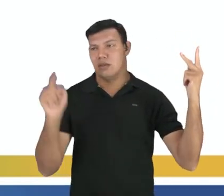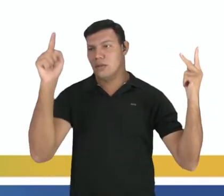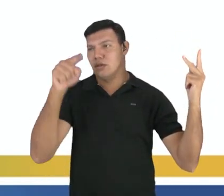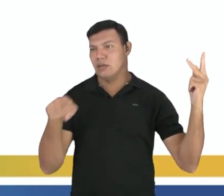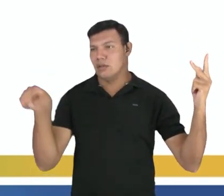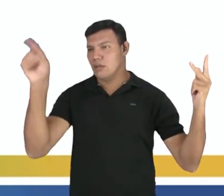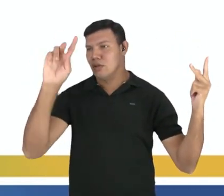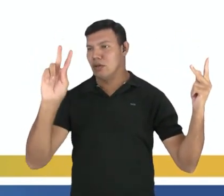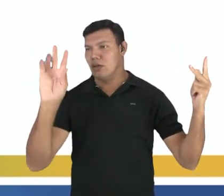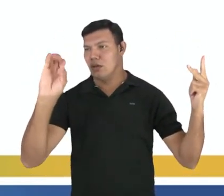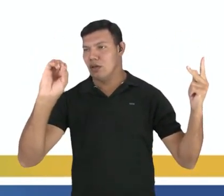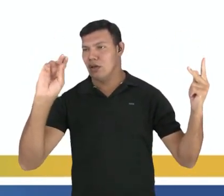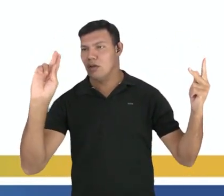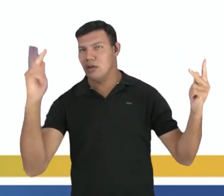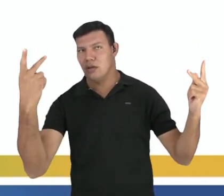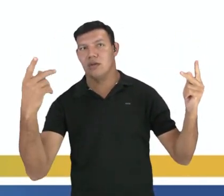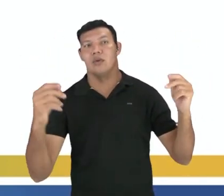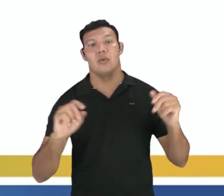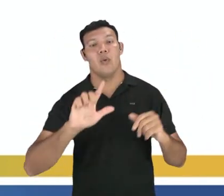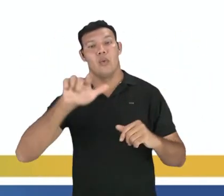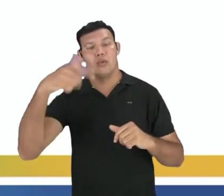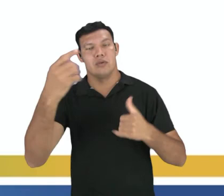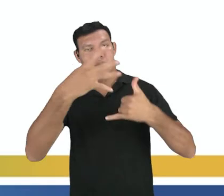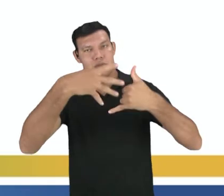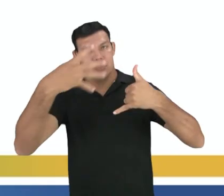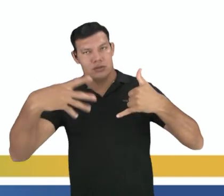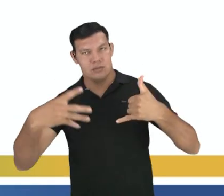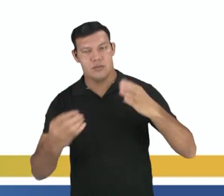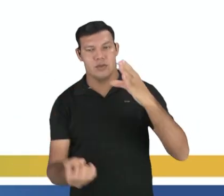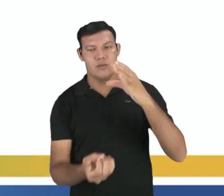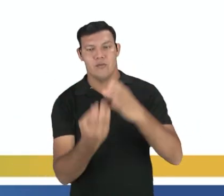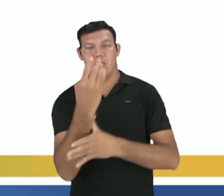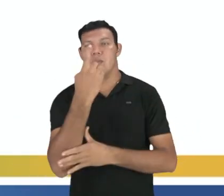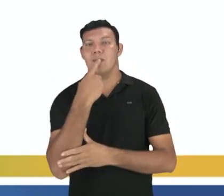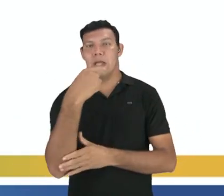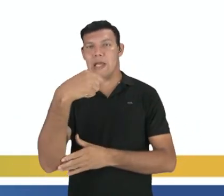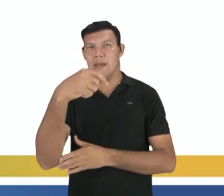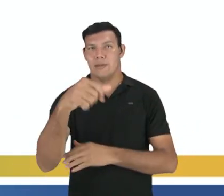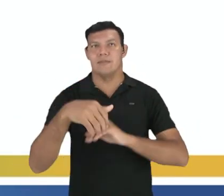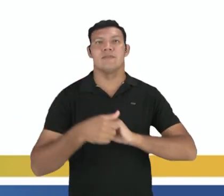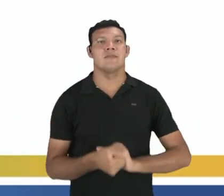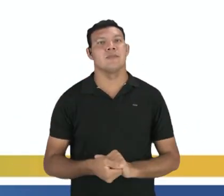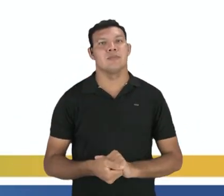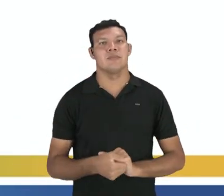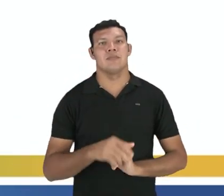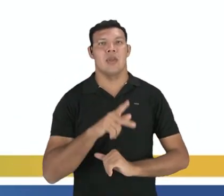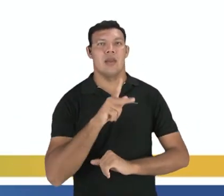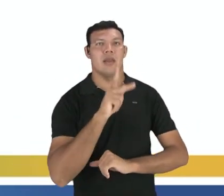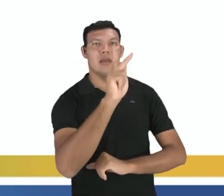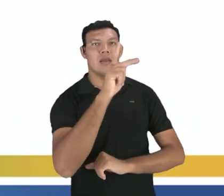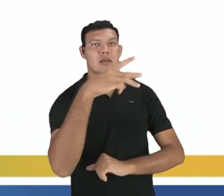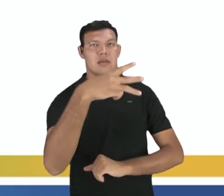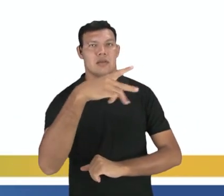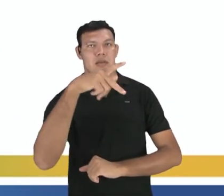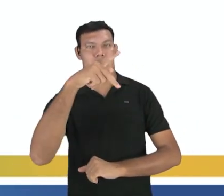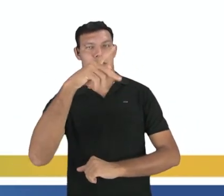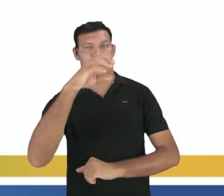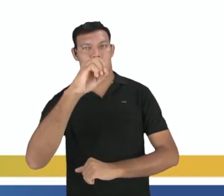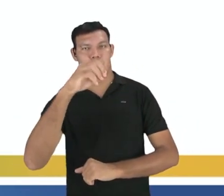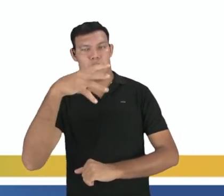químicos restantes vai formar o sal. Então, nós temos aqui o sal e a água,